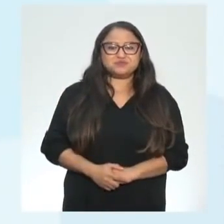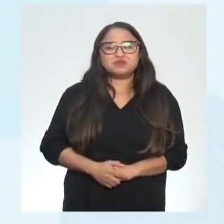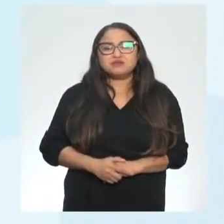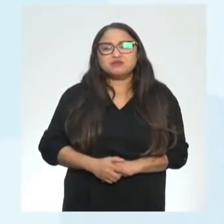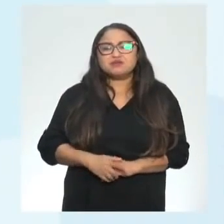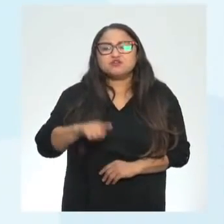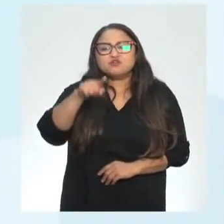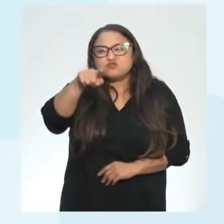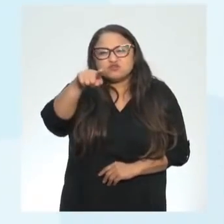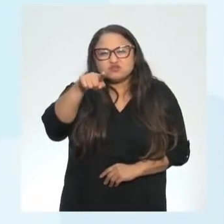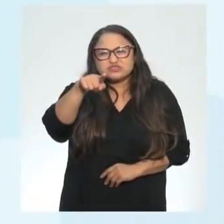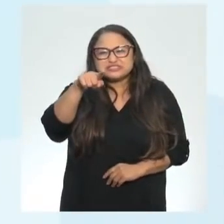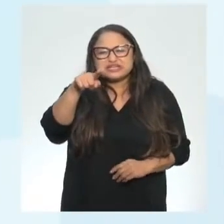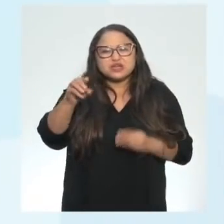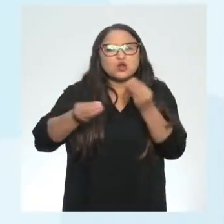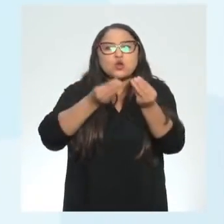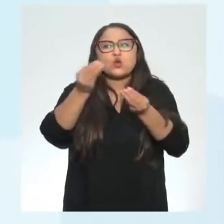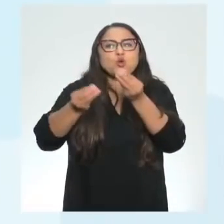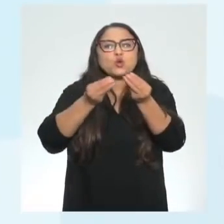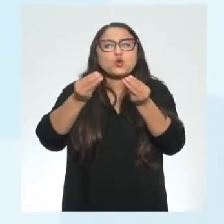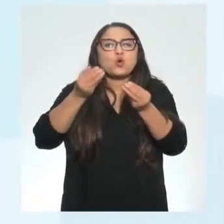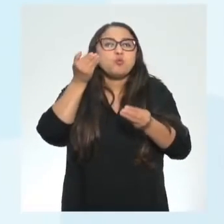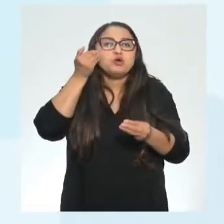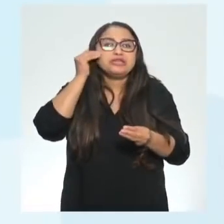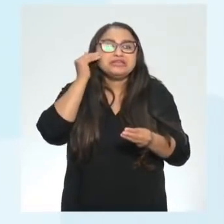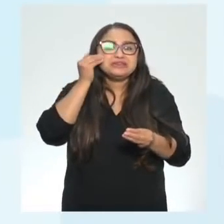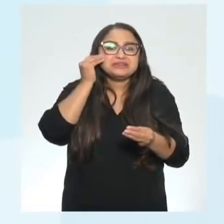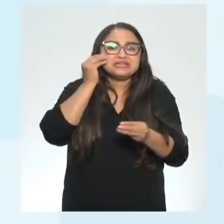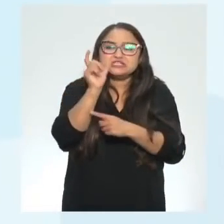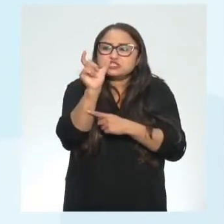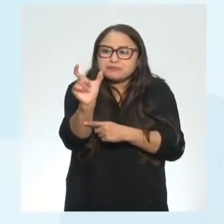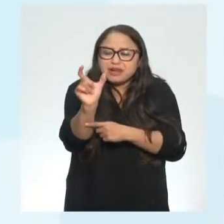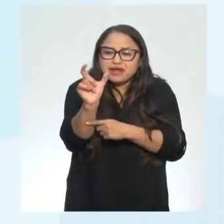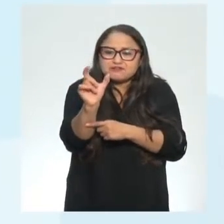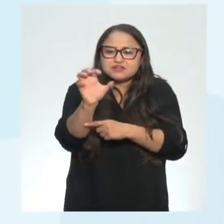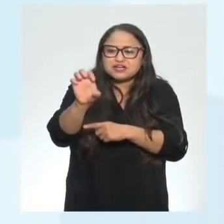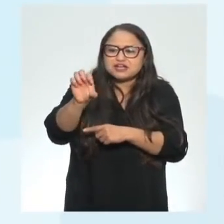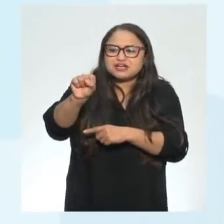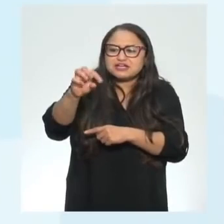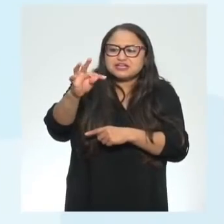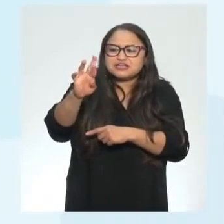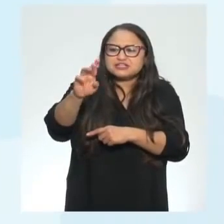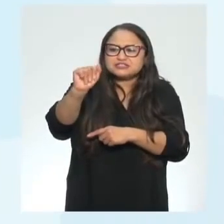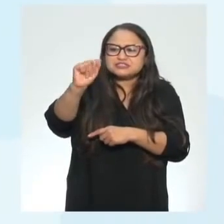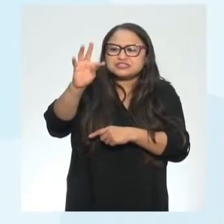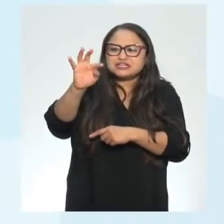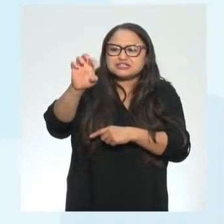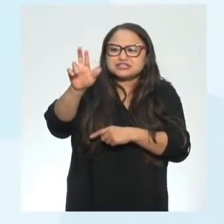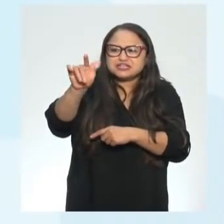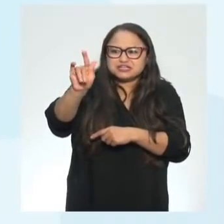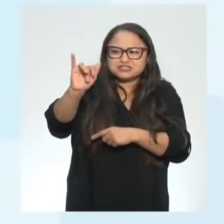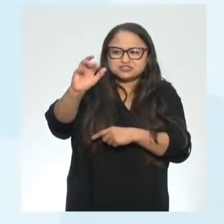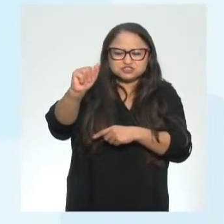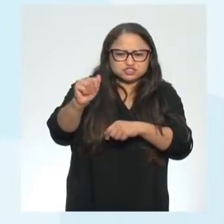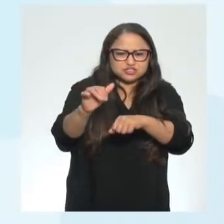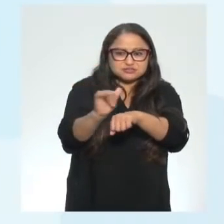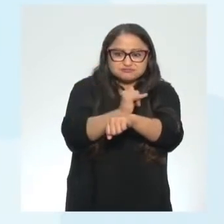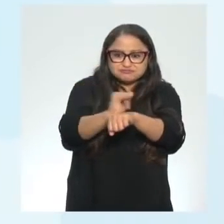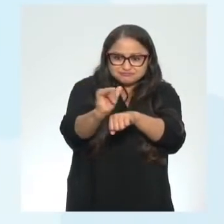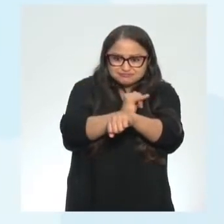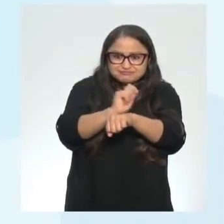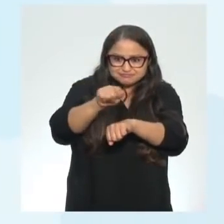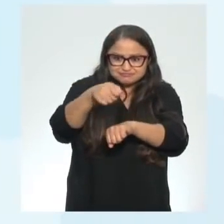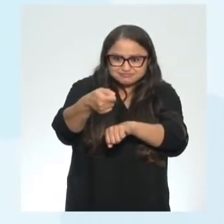Como que você definiria a palavra estratégia? Dedinho no teclado, 2